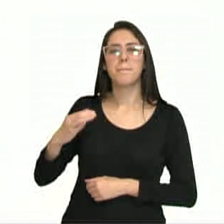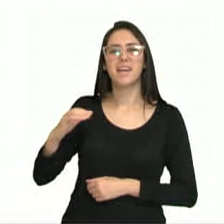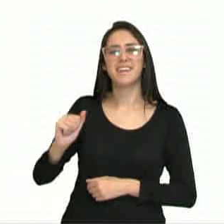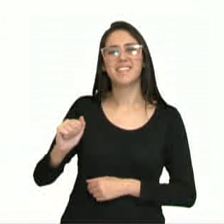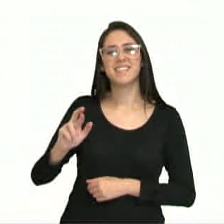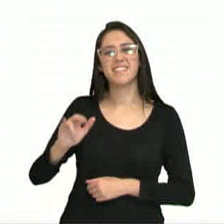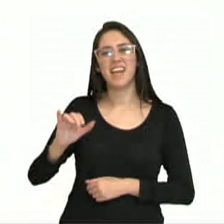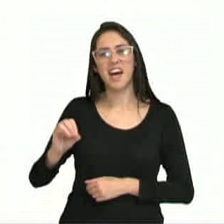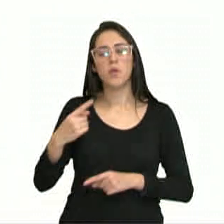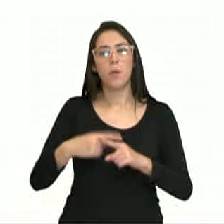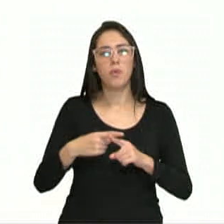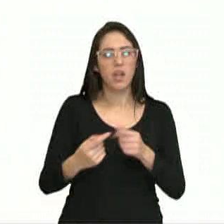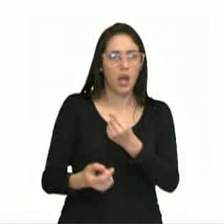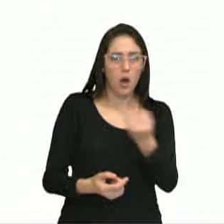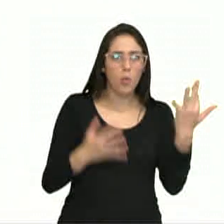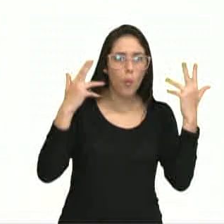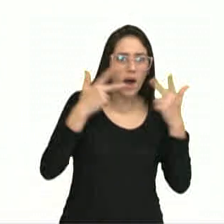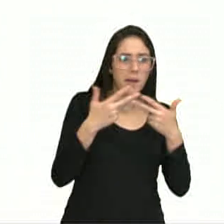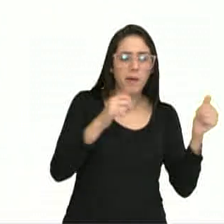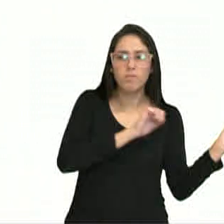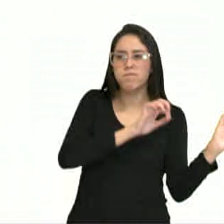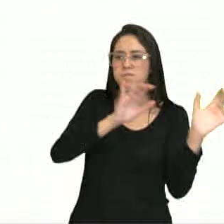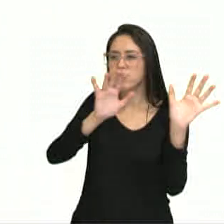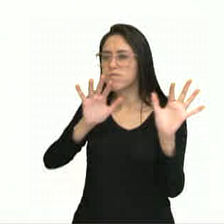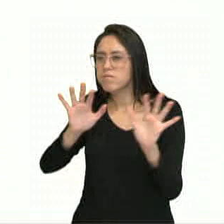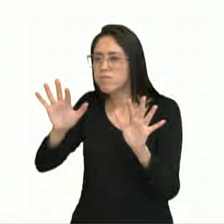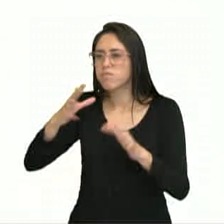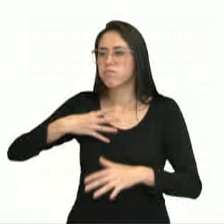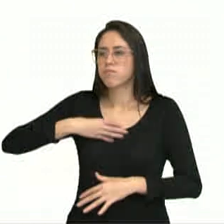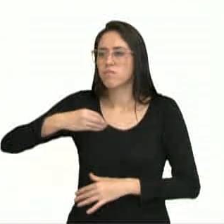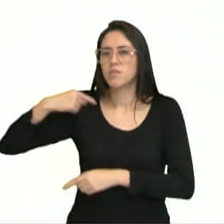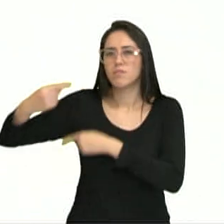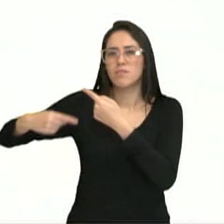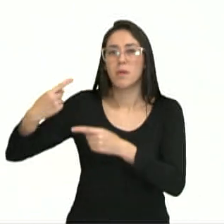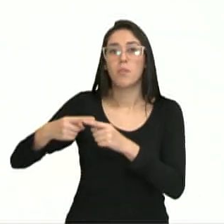vão até o mangue para se reproduzir, porque ali é mais quentinho.